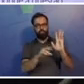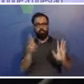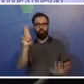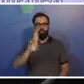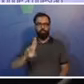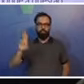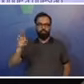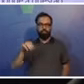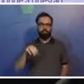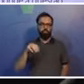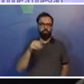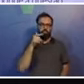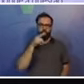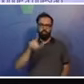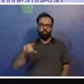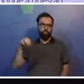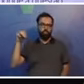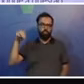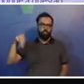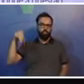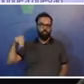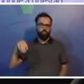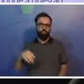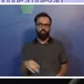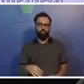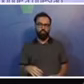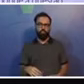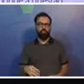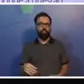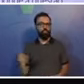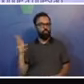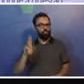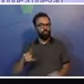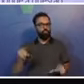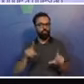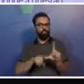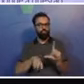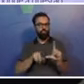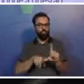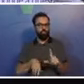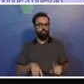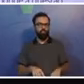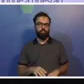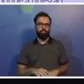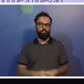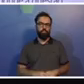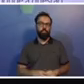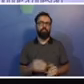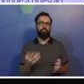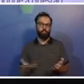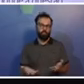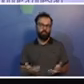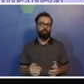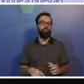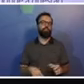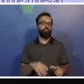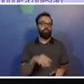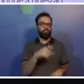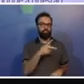matemática, usando a letra para representar um número desconhecido. Então nós temos aqui,